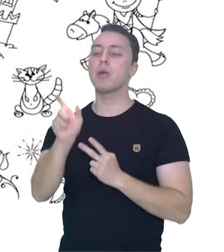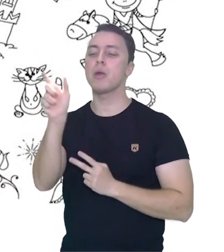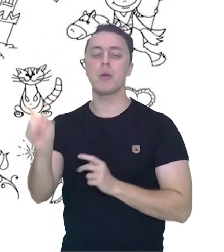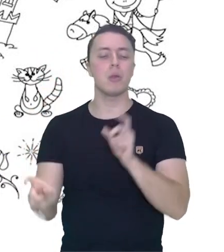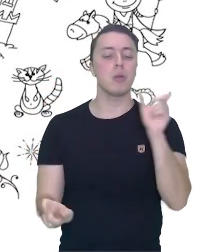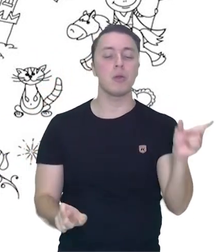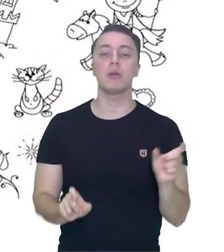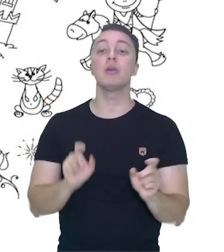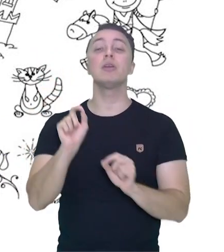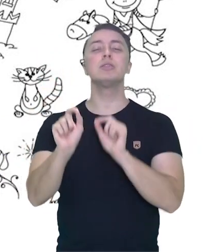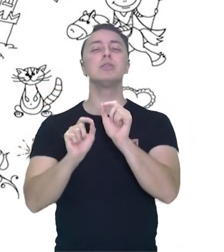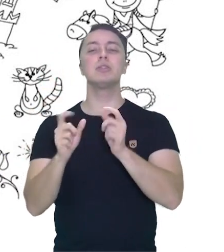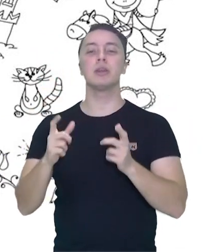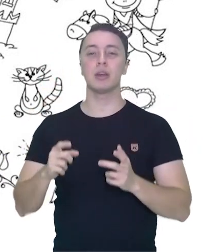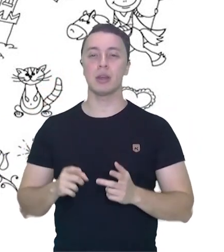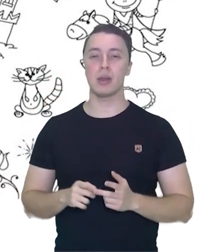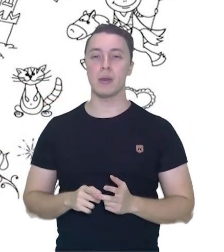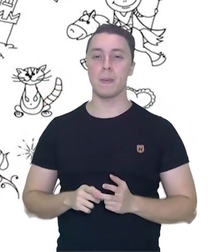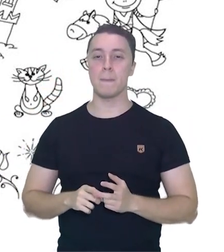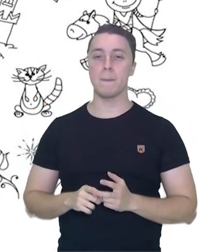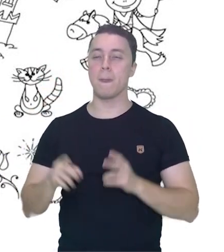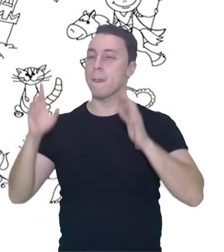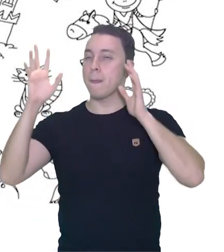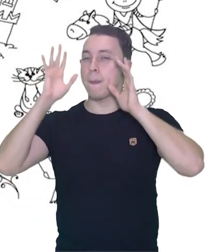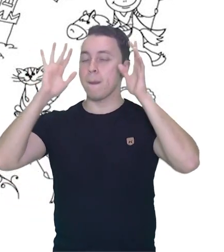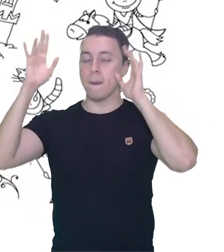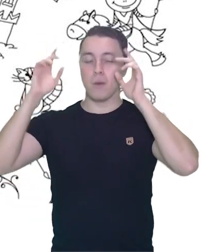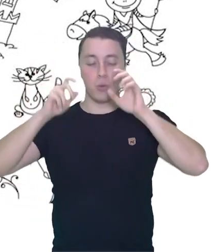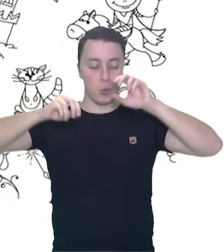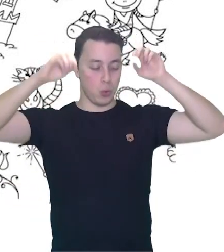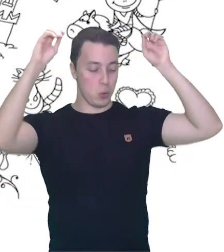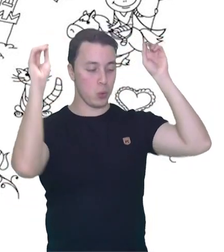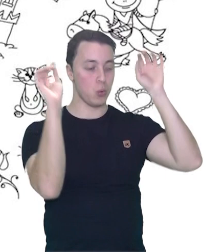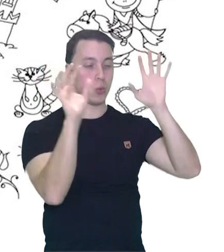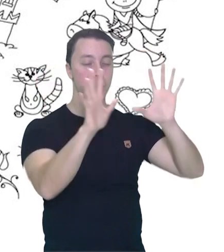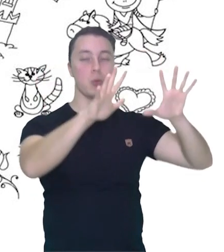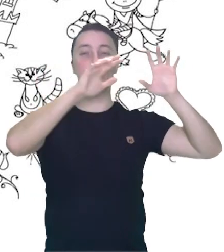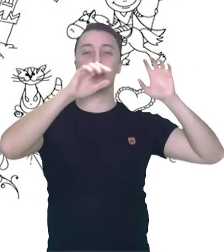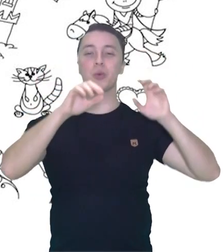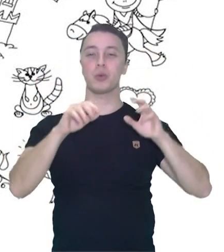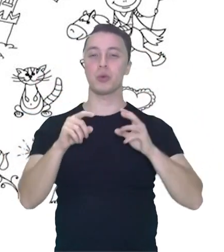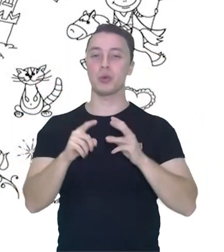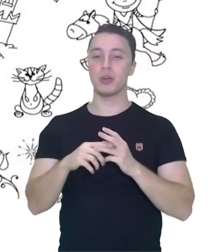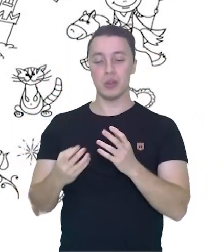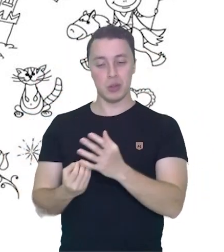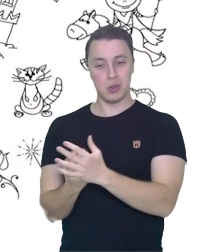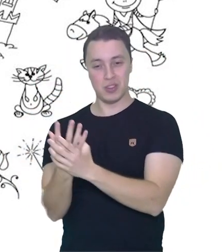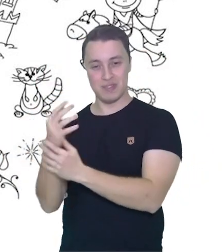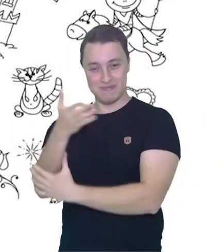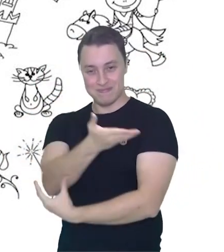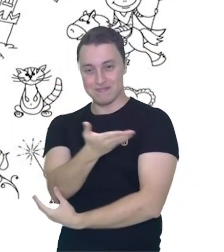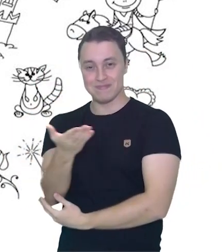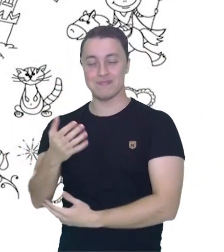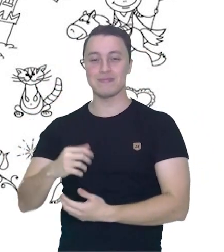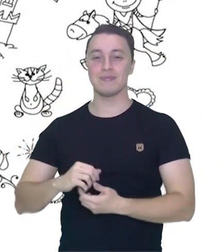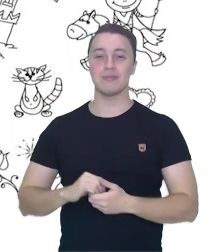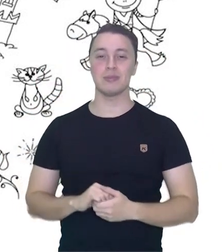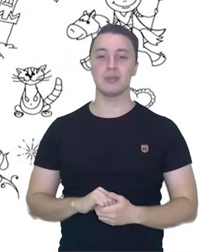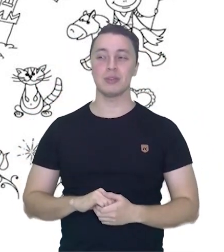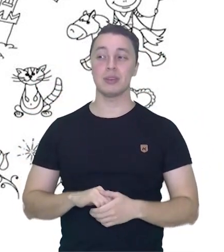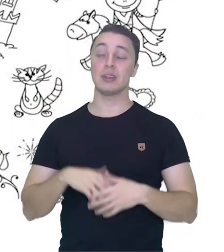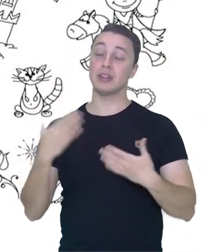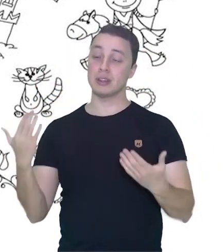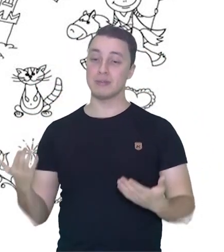personagens? Pense também em um momento de magia para acontecer na sua história. E por